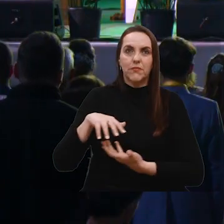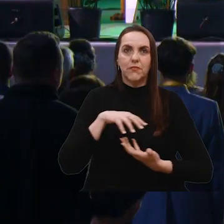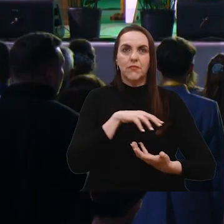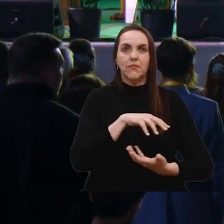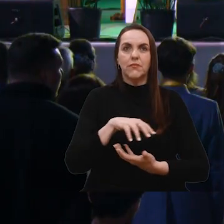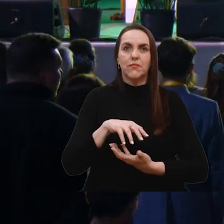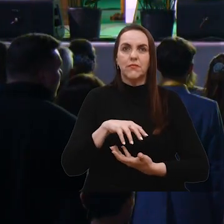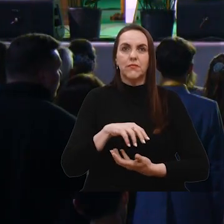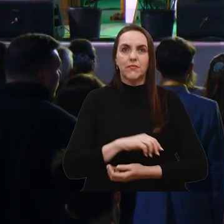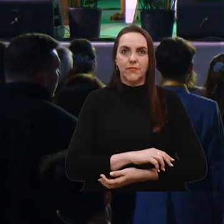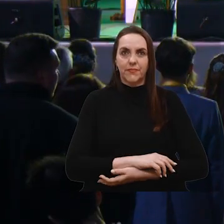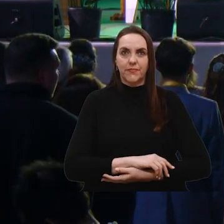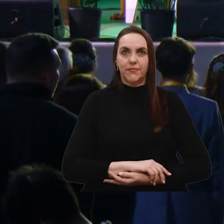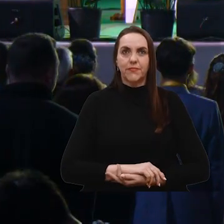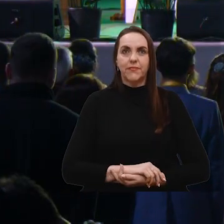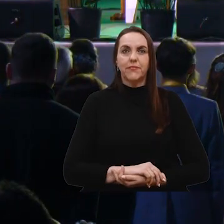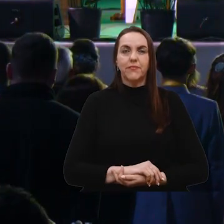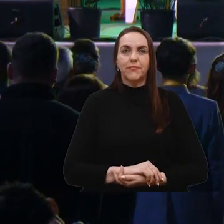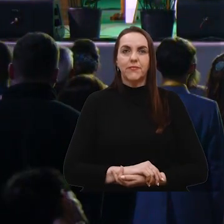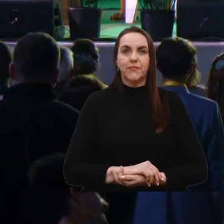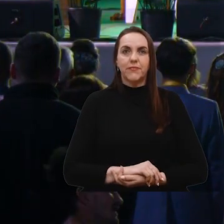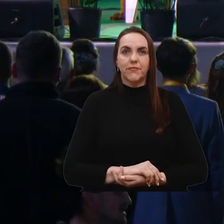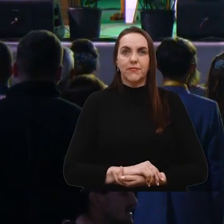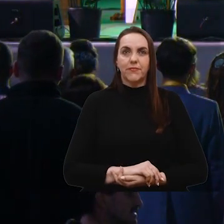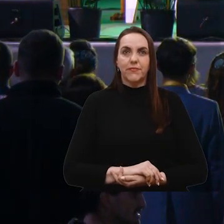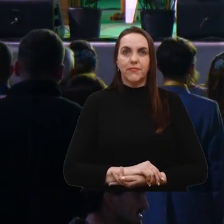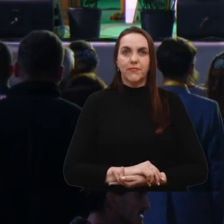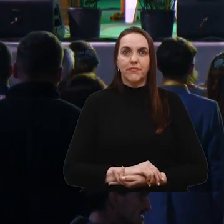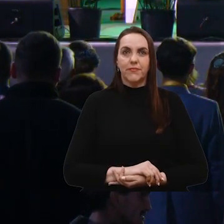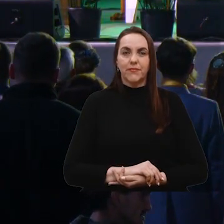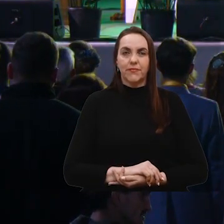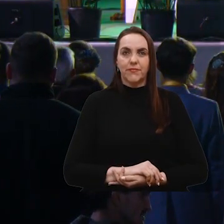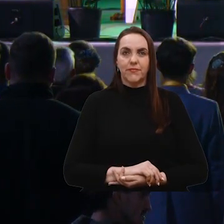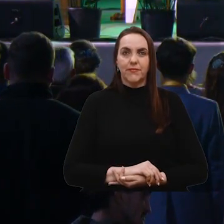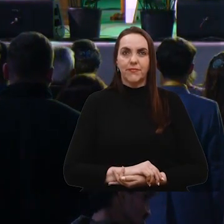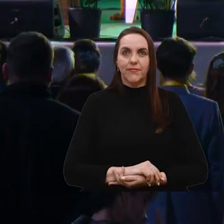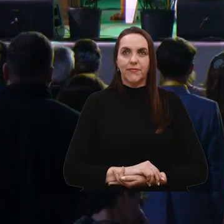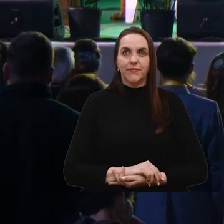nossas façanhas de modelo a toda a terra.